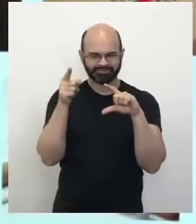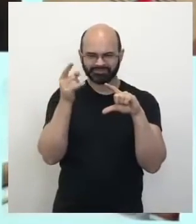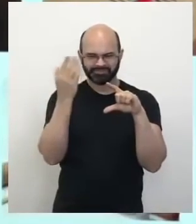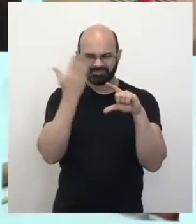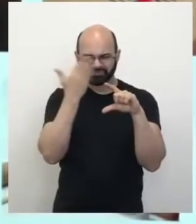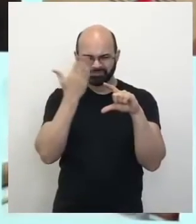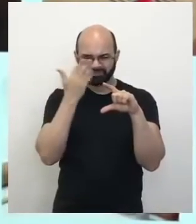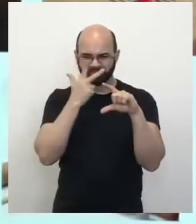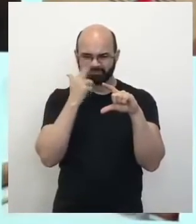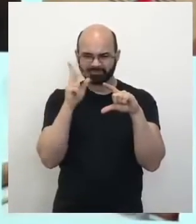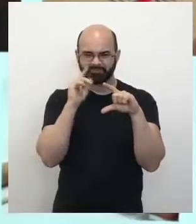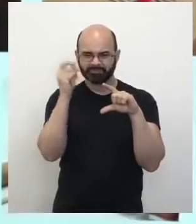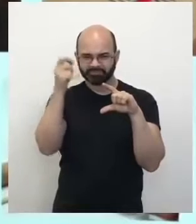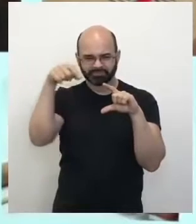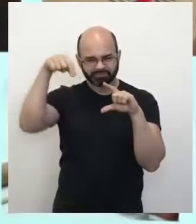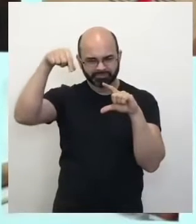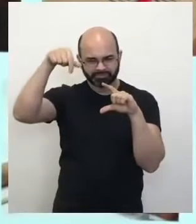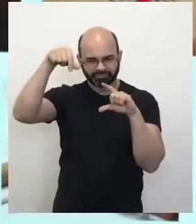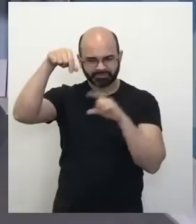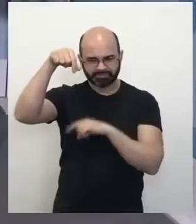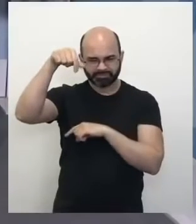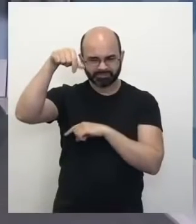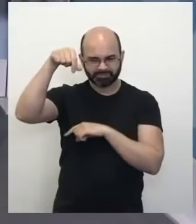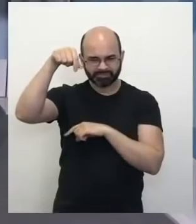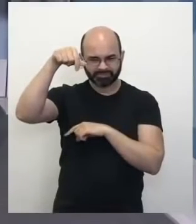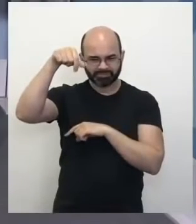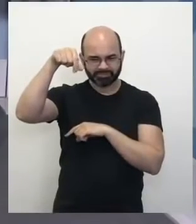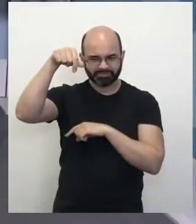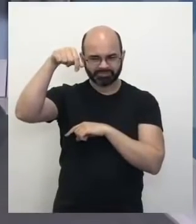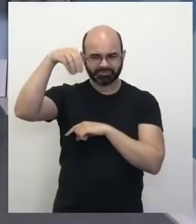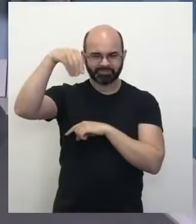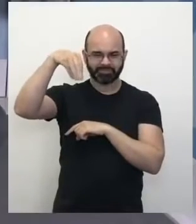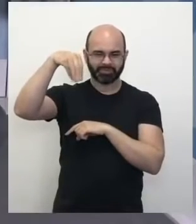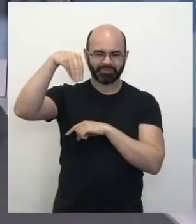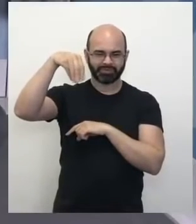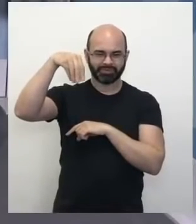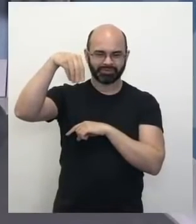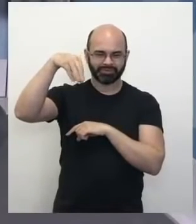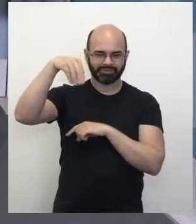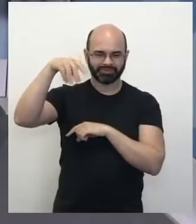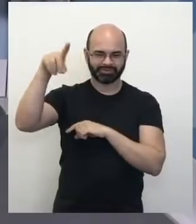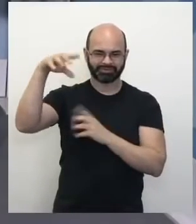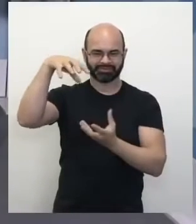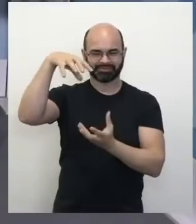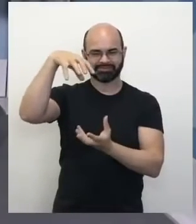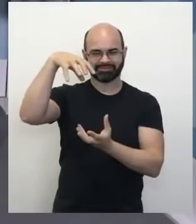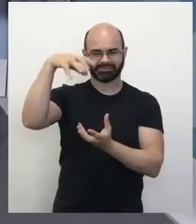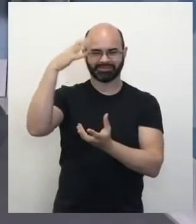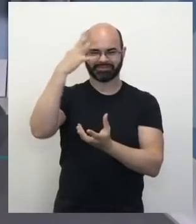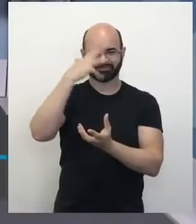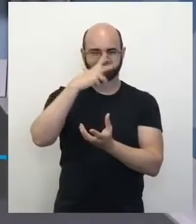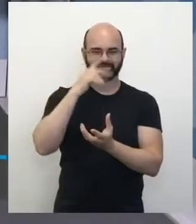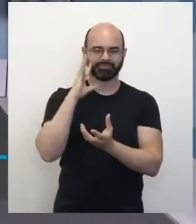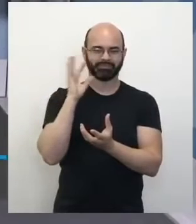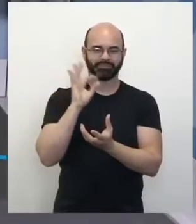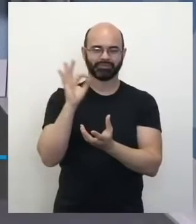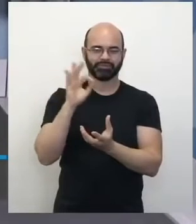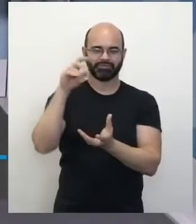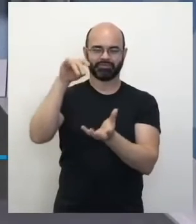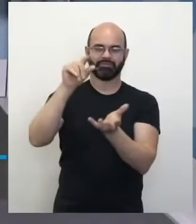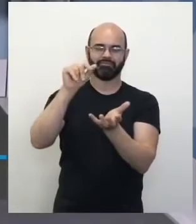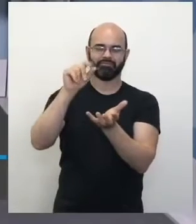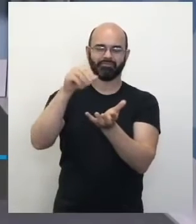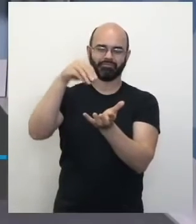causa do reflexo aí, né? Mas a areinha tá caindo aqui bonitinha, né? Tá lá toda linda caindo, toda charmosinha aqui, né?